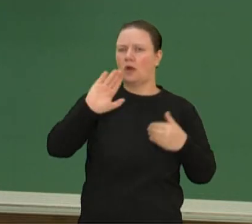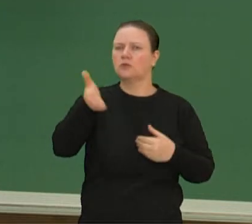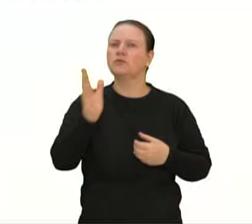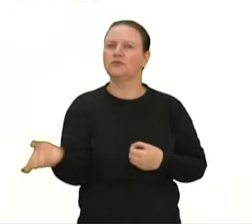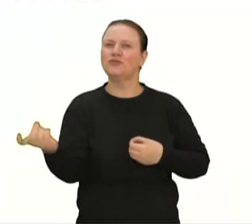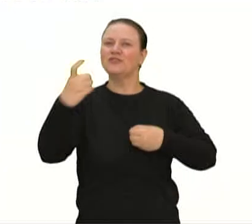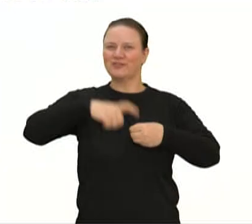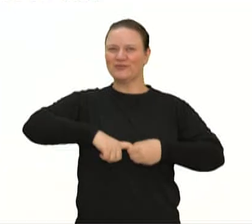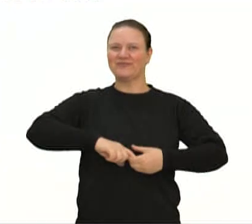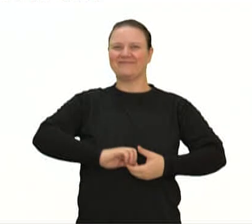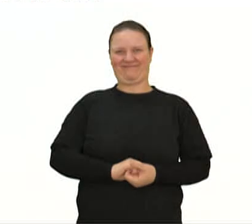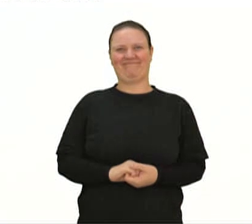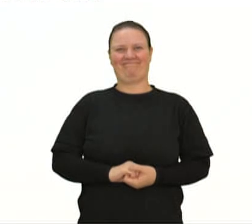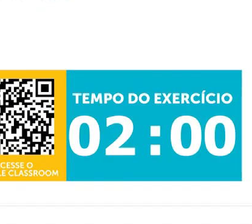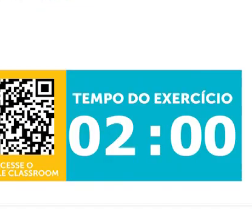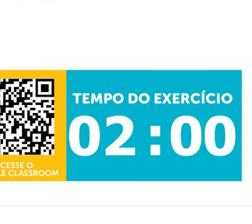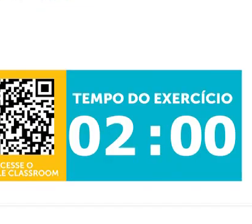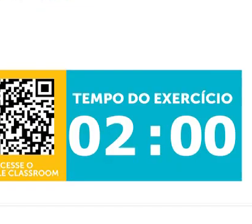retornamos.